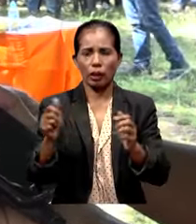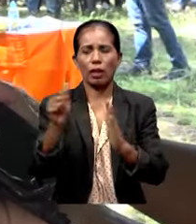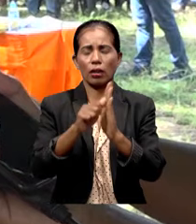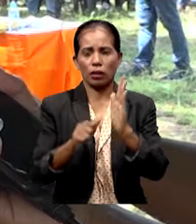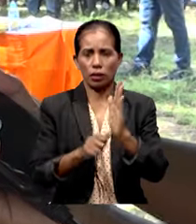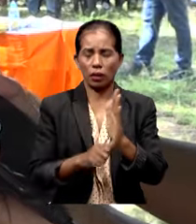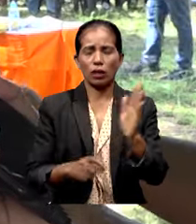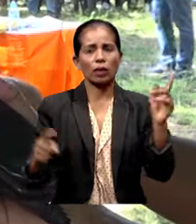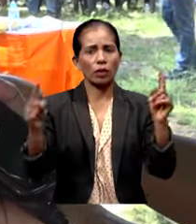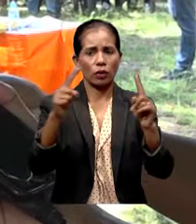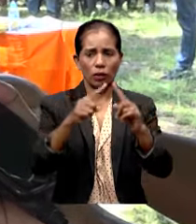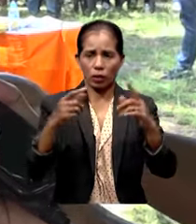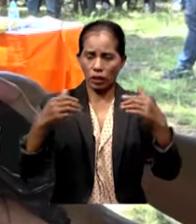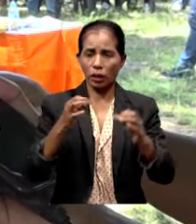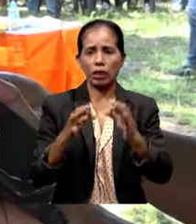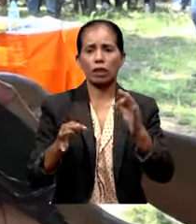quando tal quando ia ona